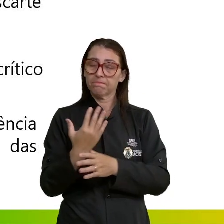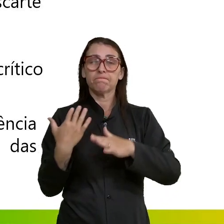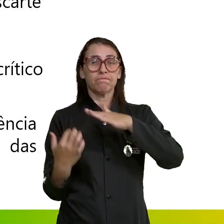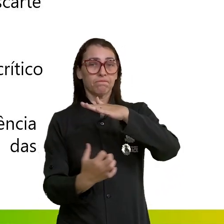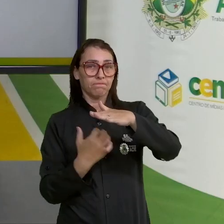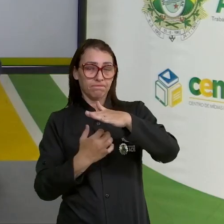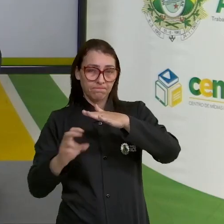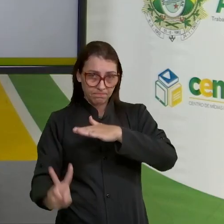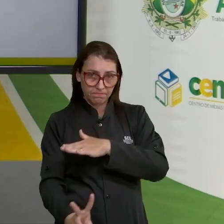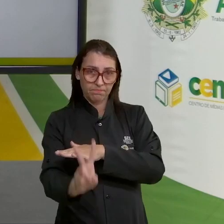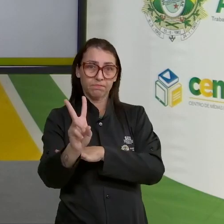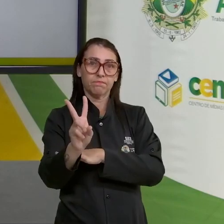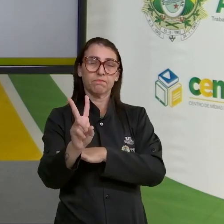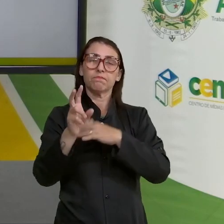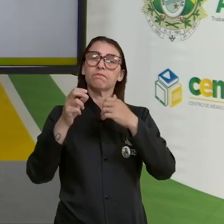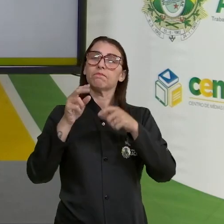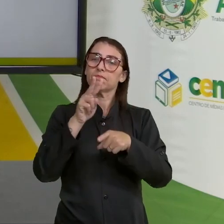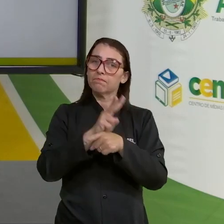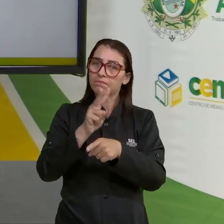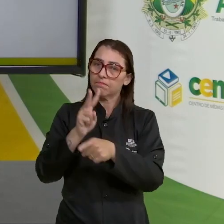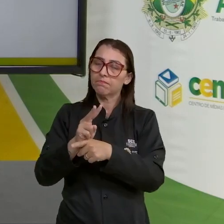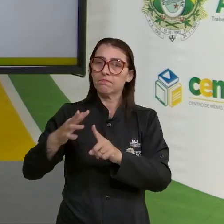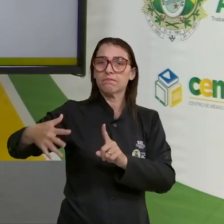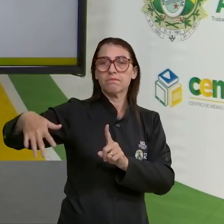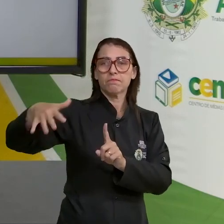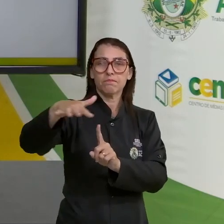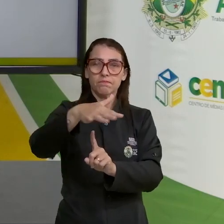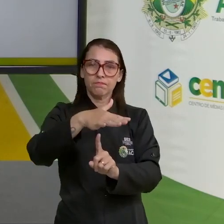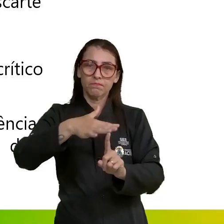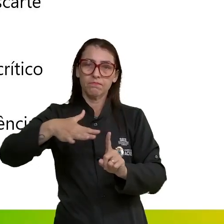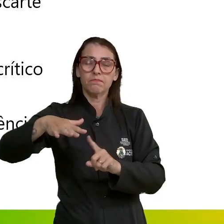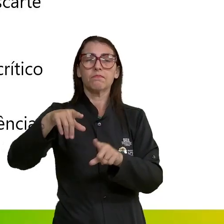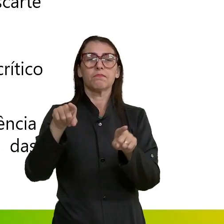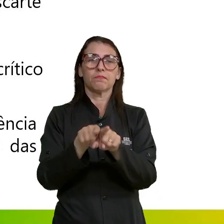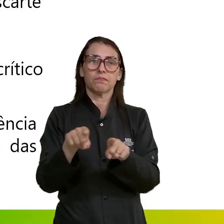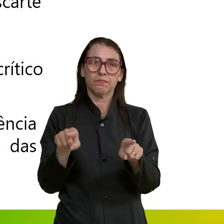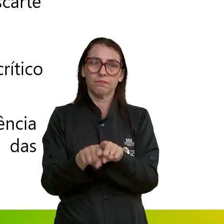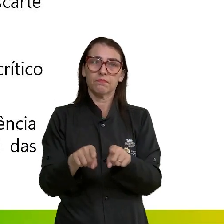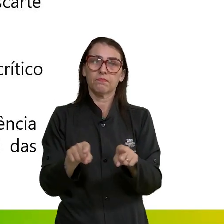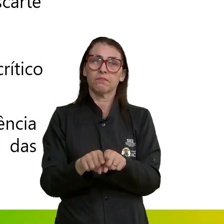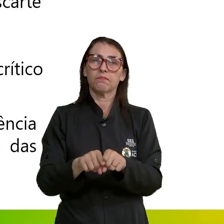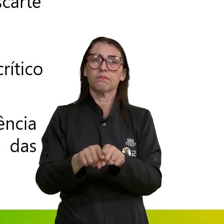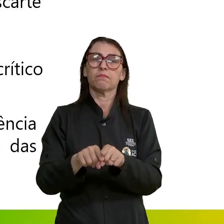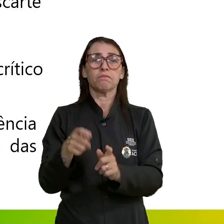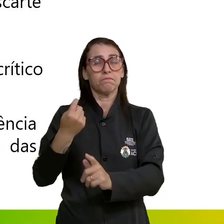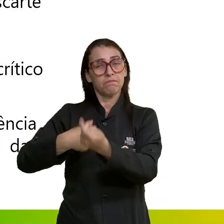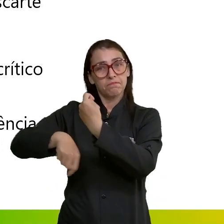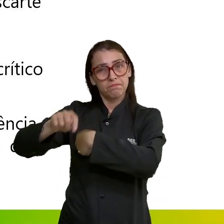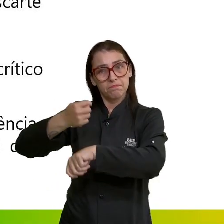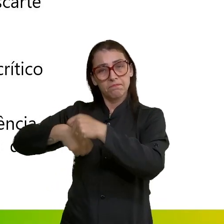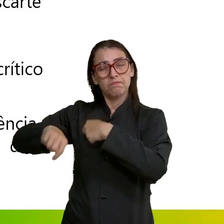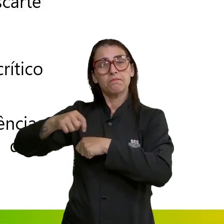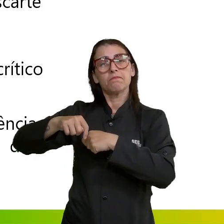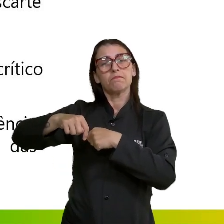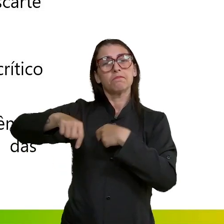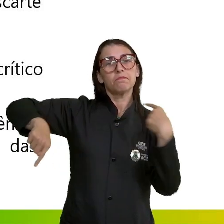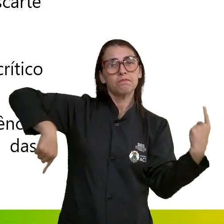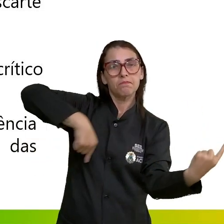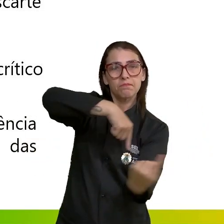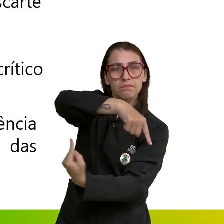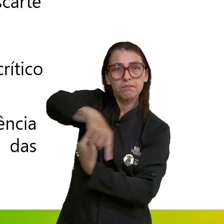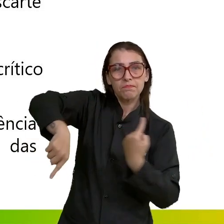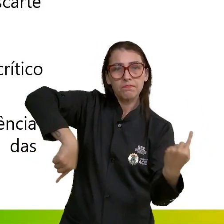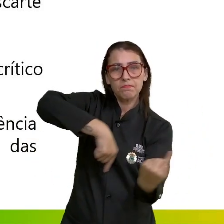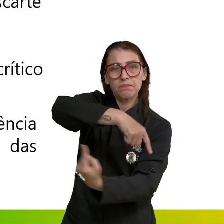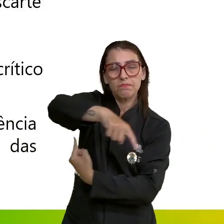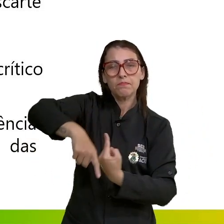que valorizam e que preservam o meio ambiente. Também a gente pode falar aí da economia circular,